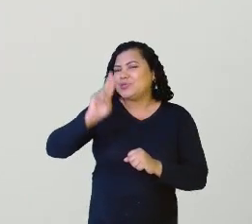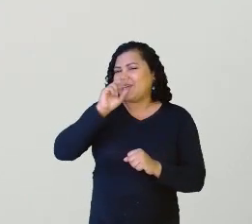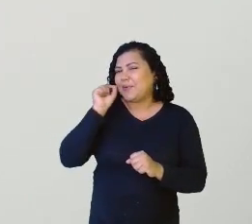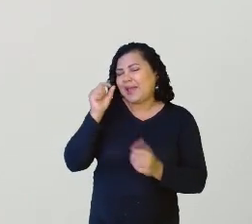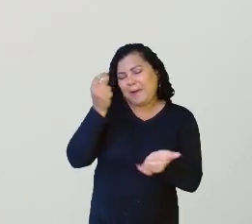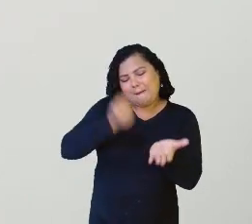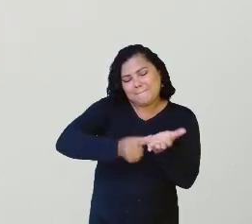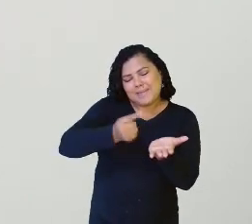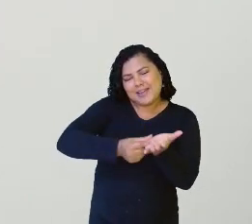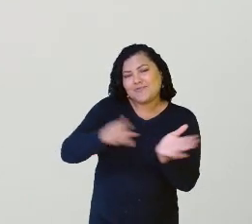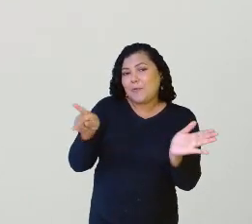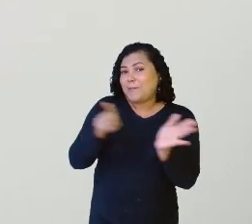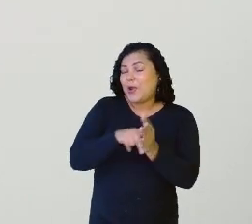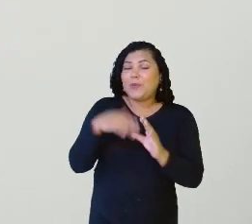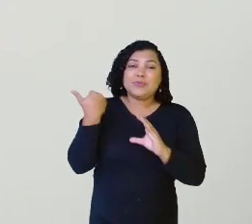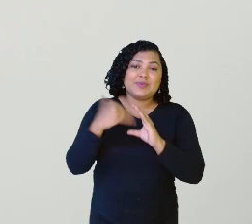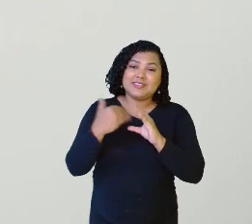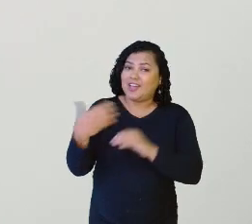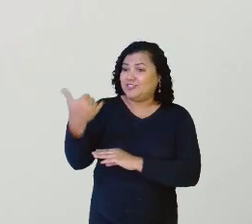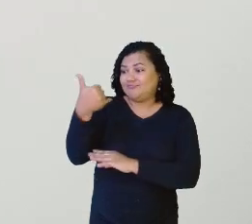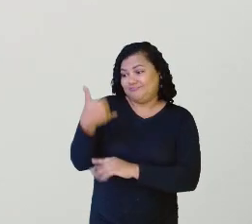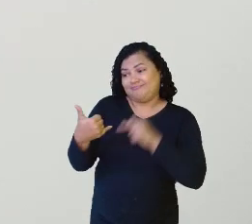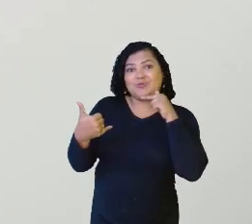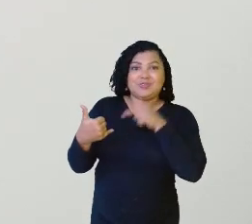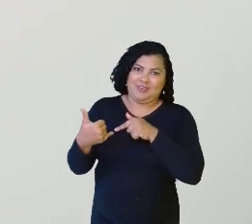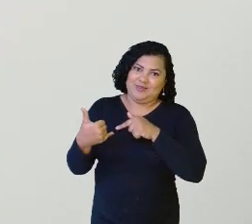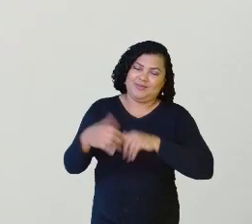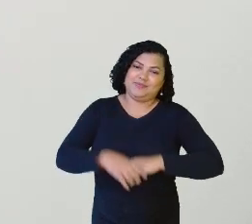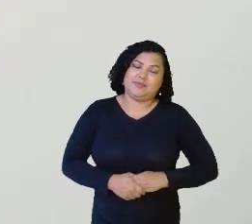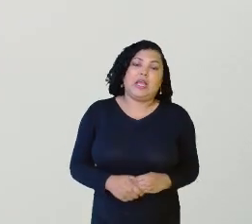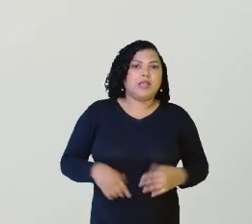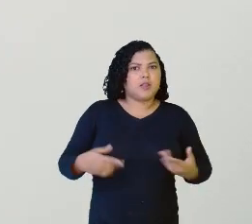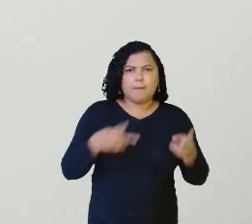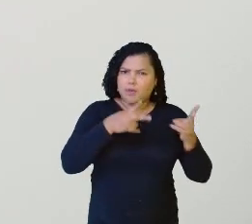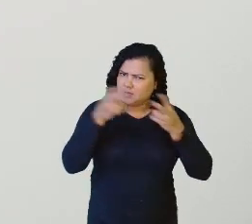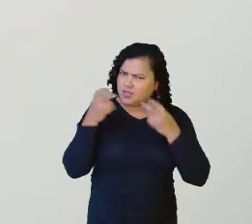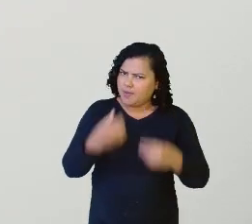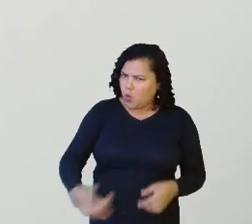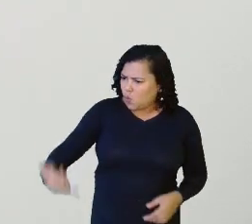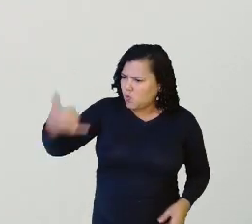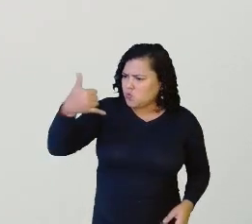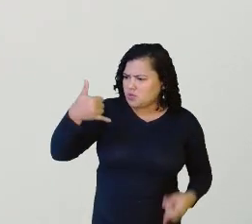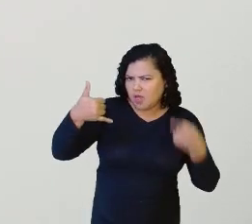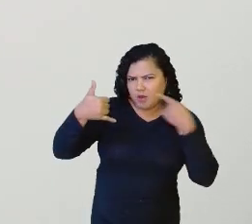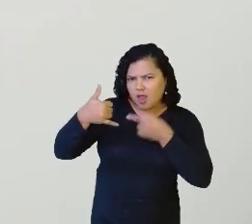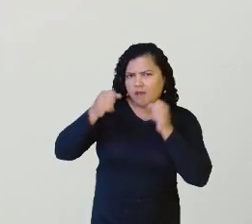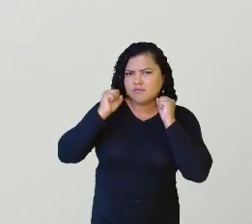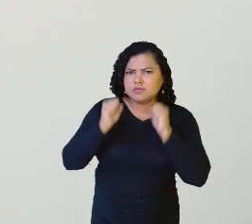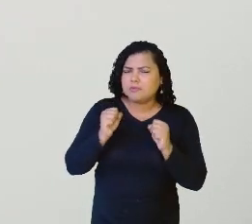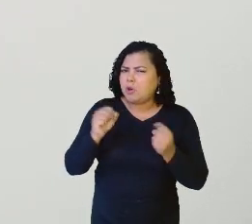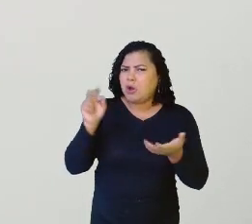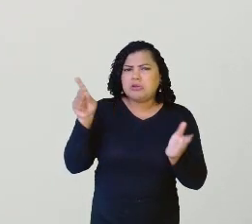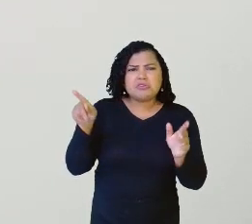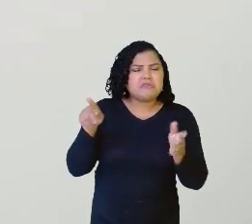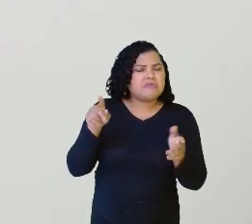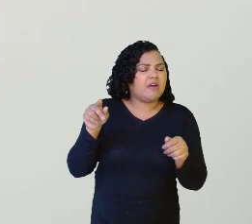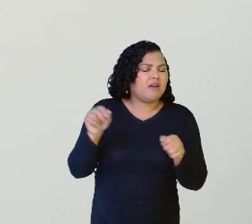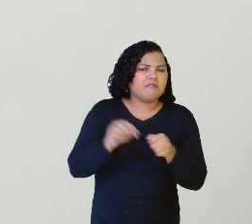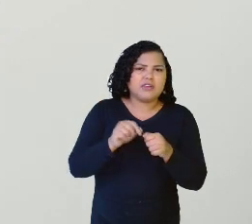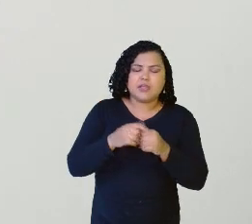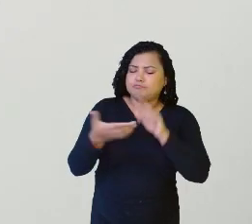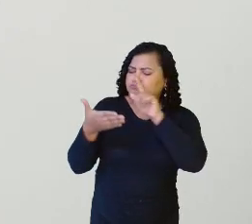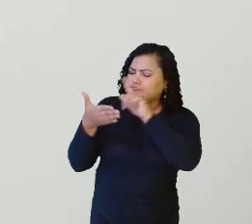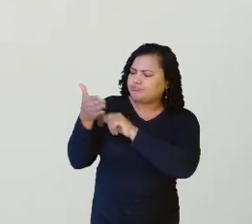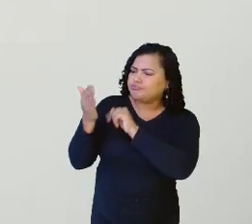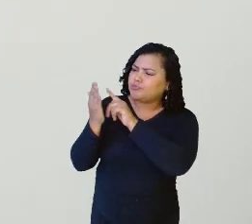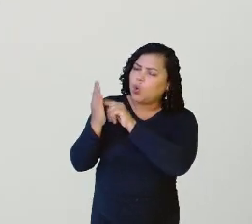de mensagem, também usando o celular. Então, observe que com o celular, com o smartphone, eu fiz várias atividades